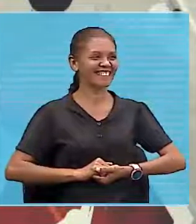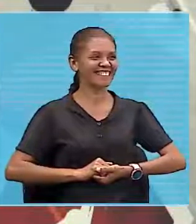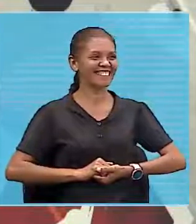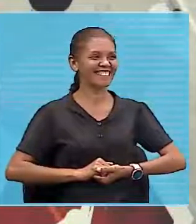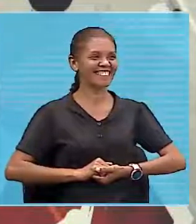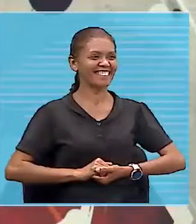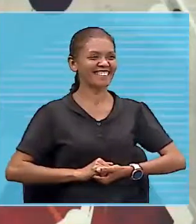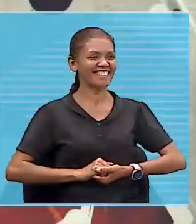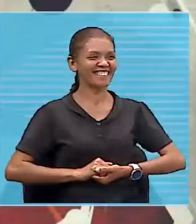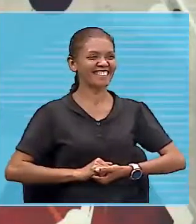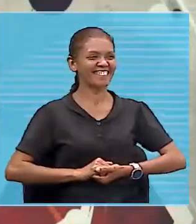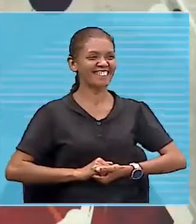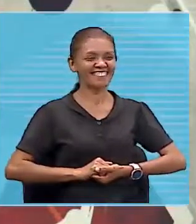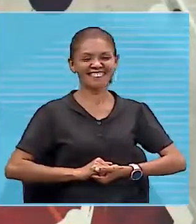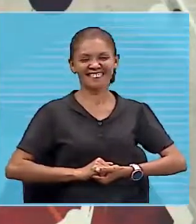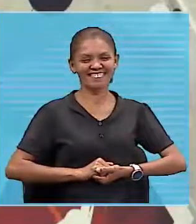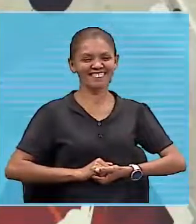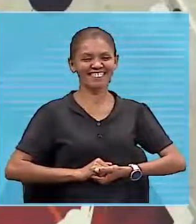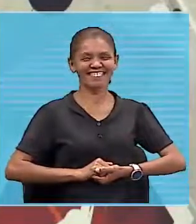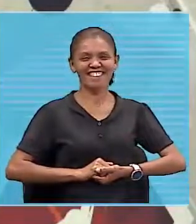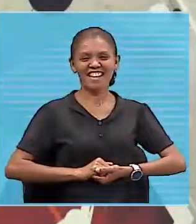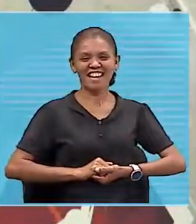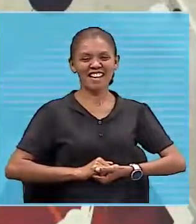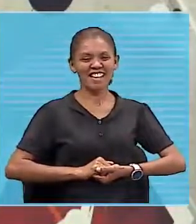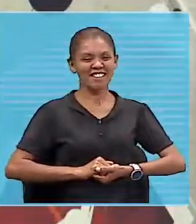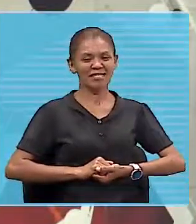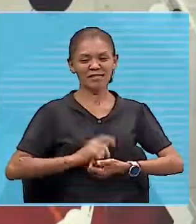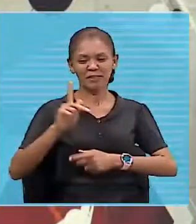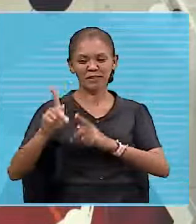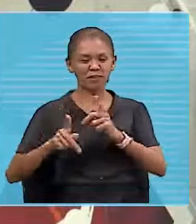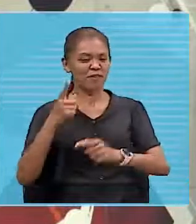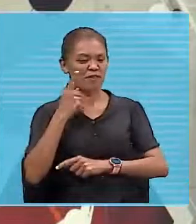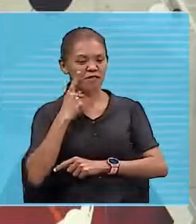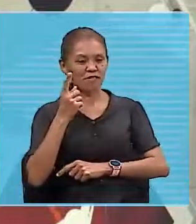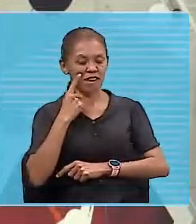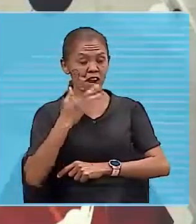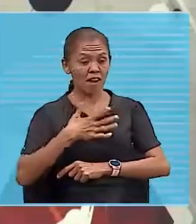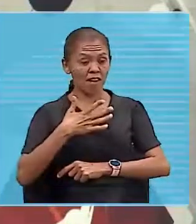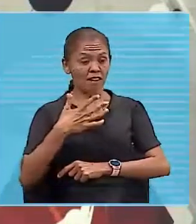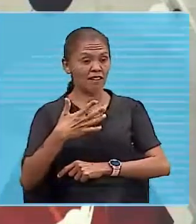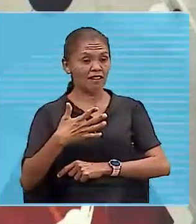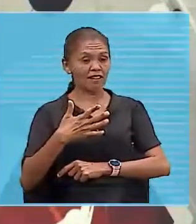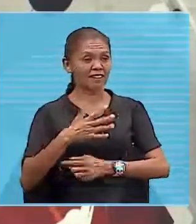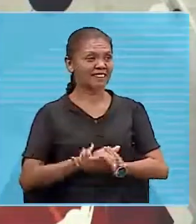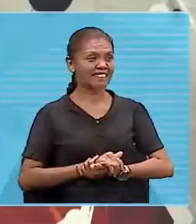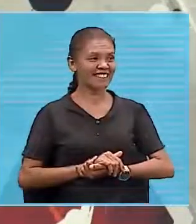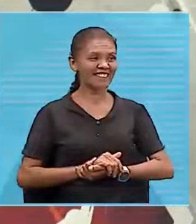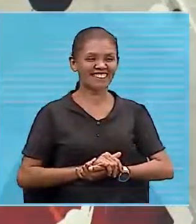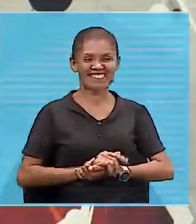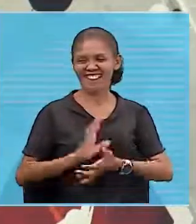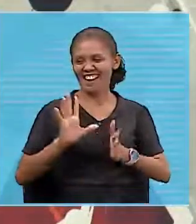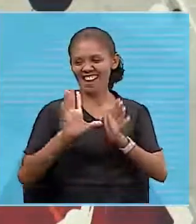e nós dirigindo na praça e o povo meu Deus o filho da ferragem o filho da Terezinha roubaram o carro liga para